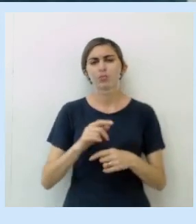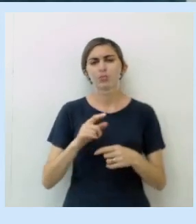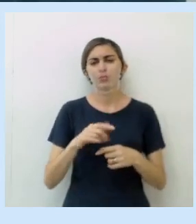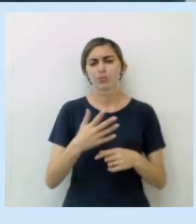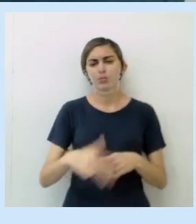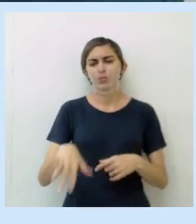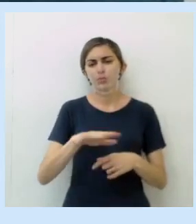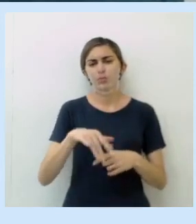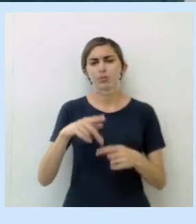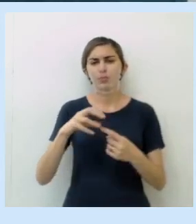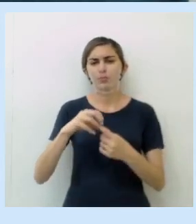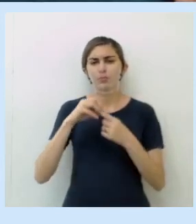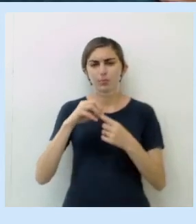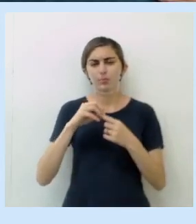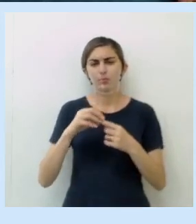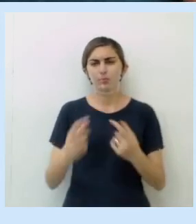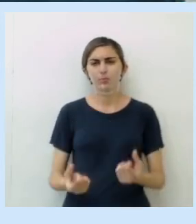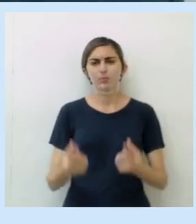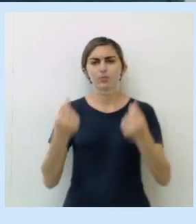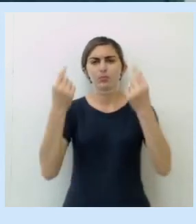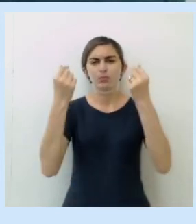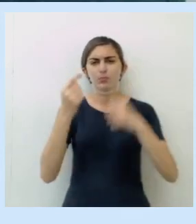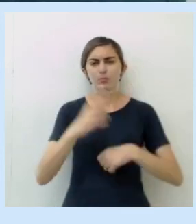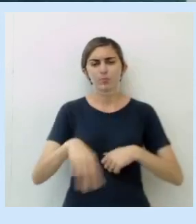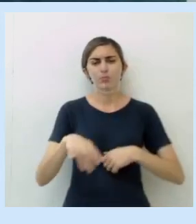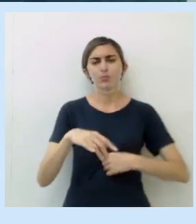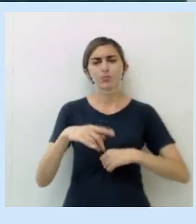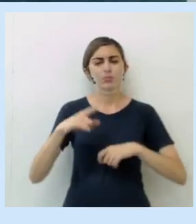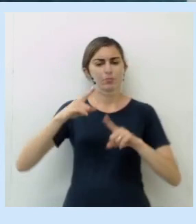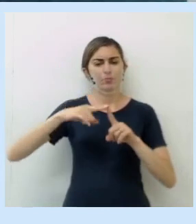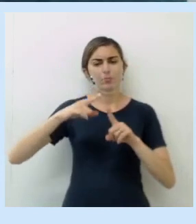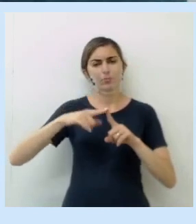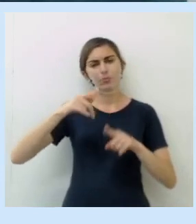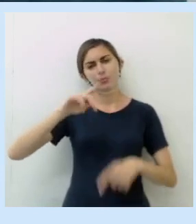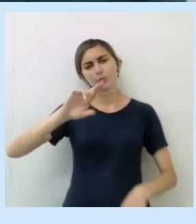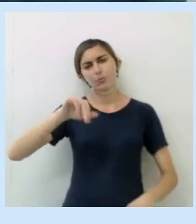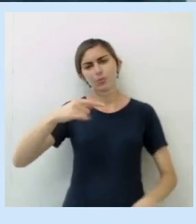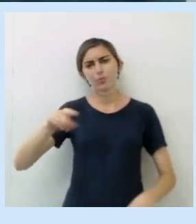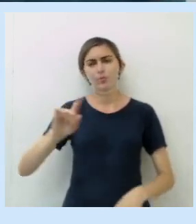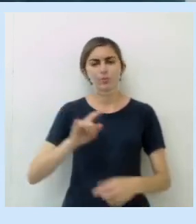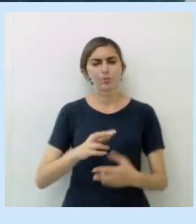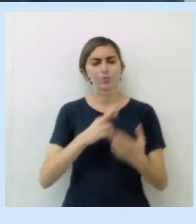são o setor primário da economia. Os tipos de produção citadas têm como